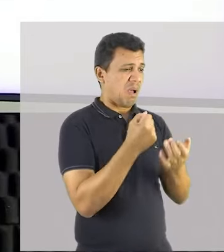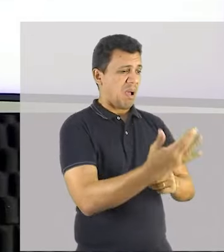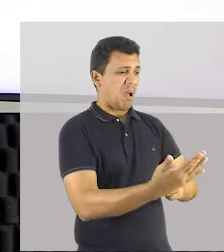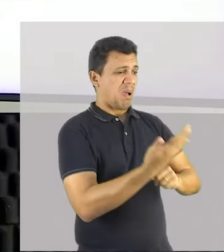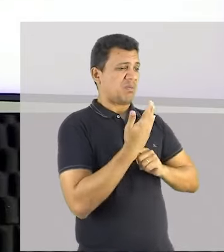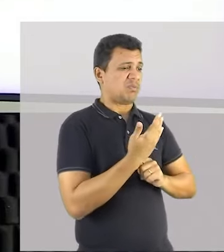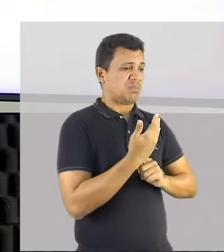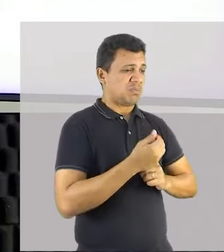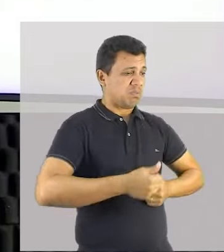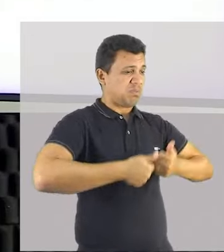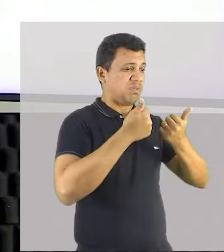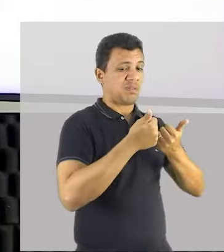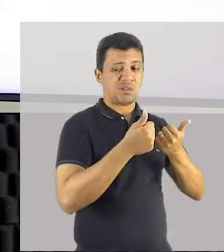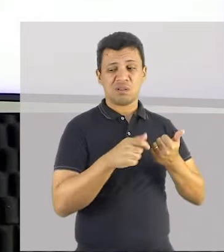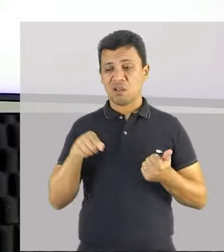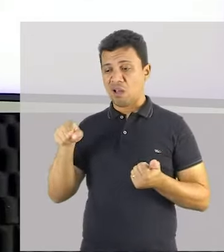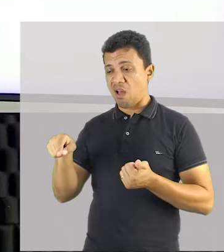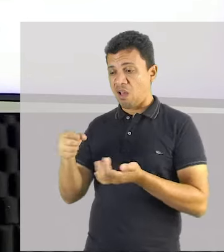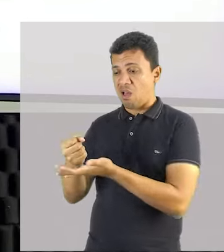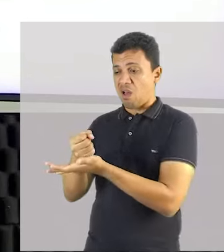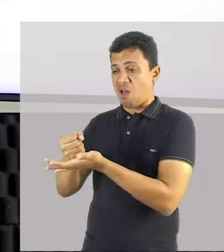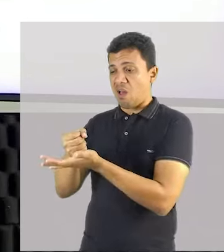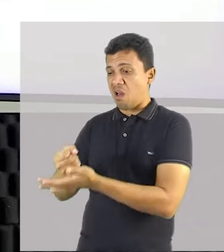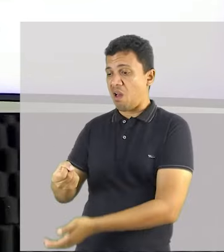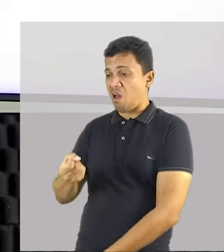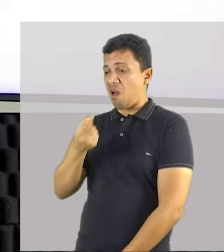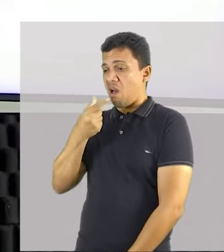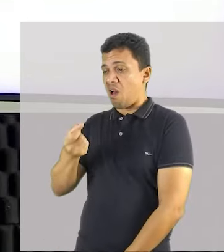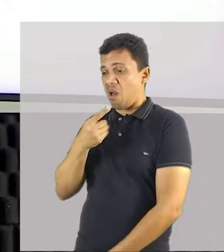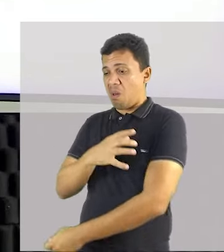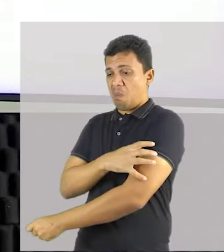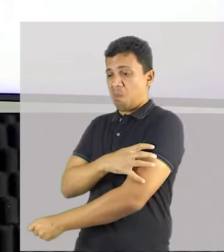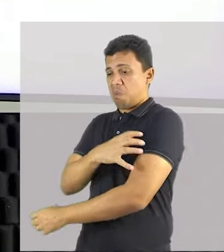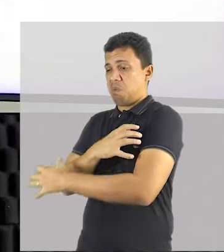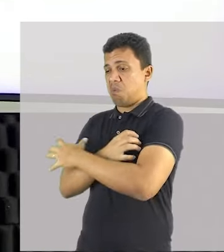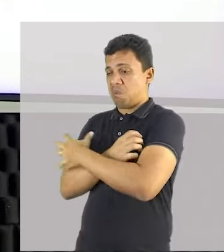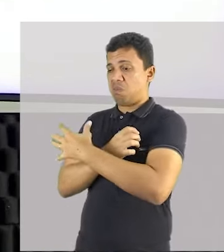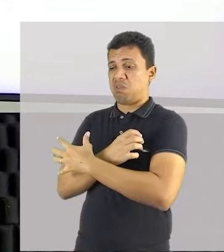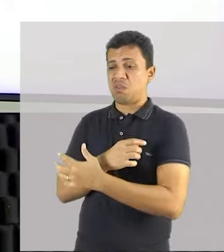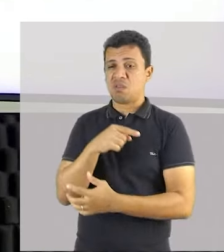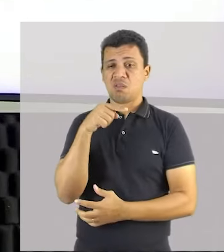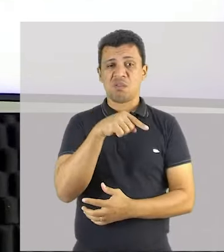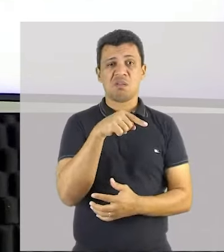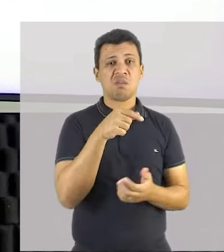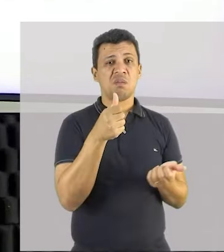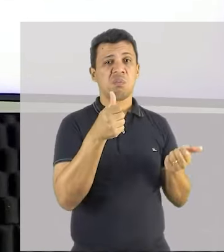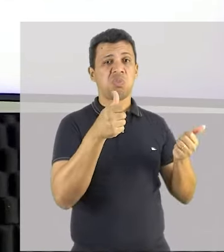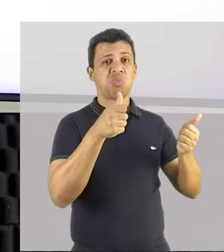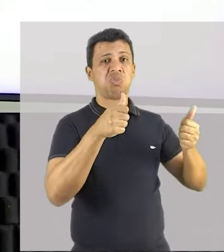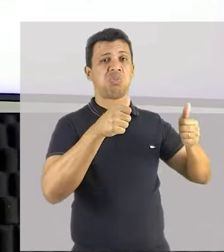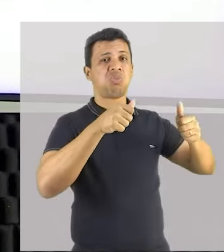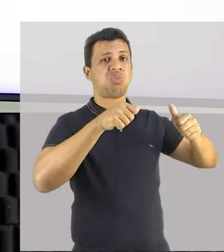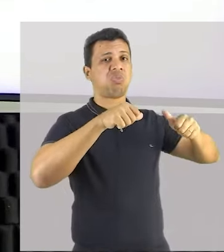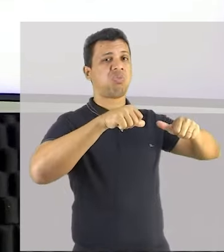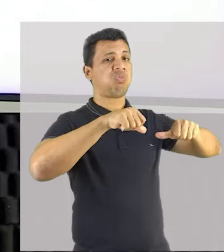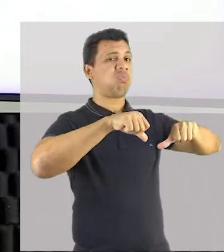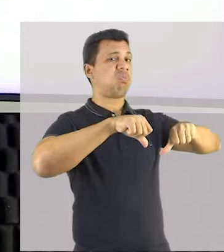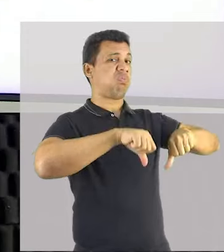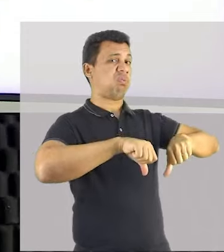o anabolizante na história ó eh então veio também o prejuízo